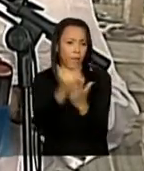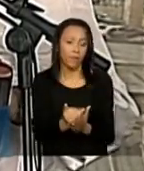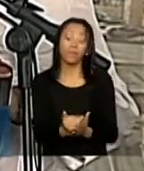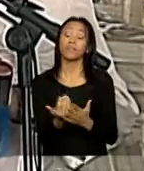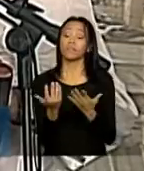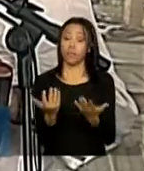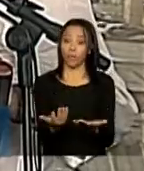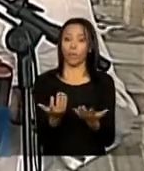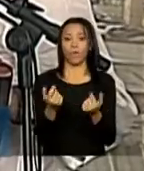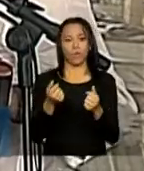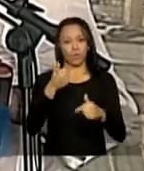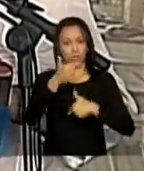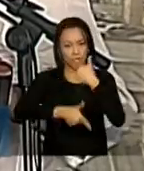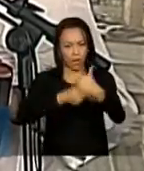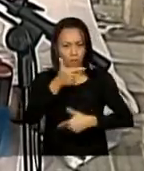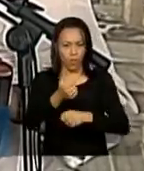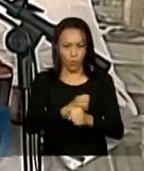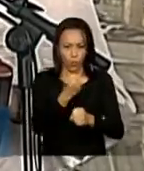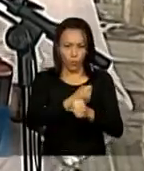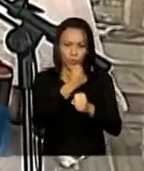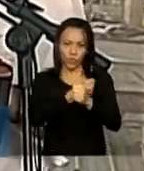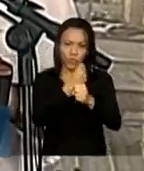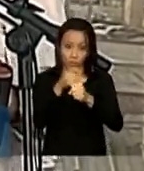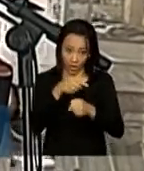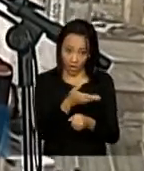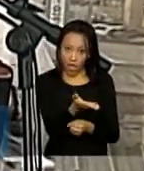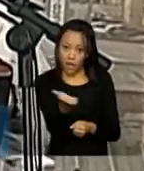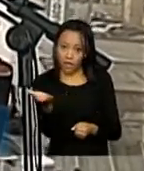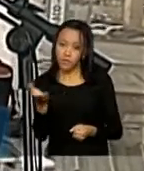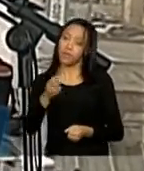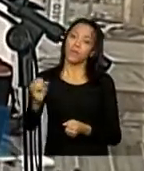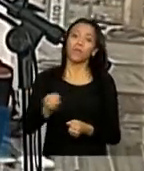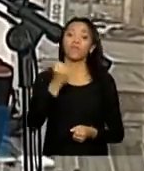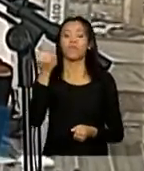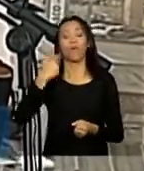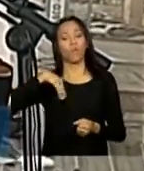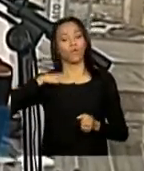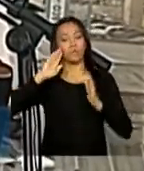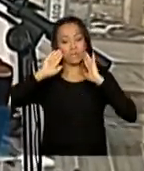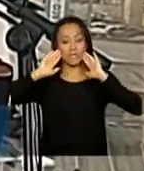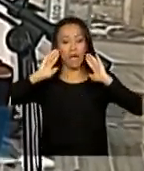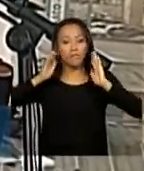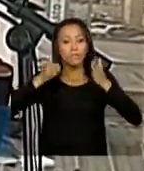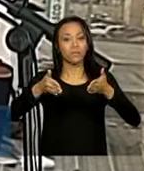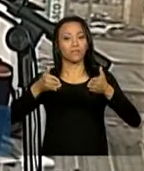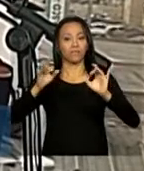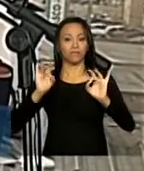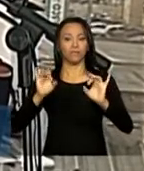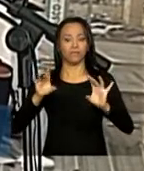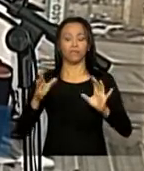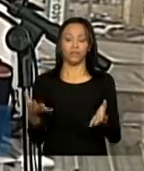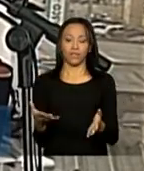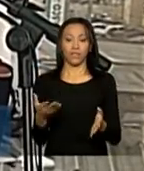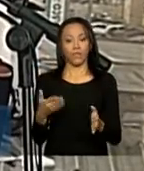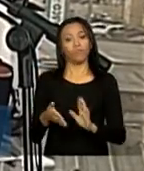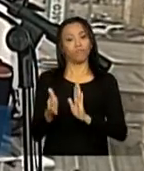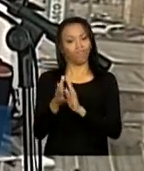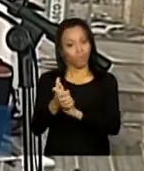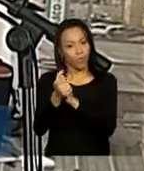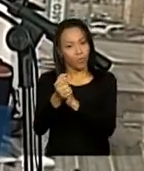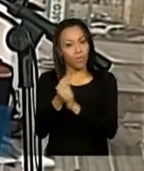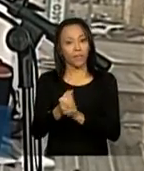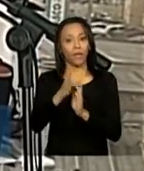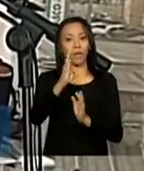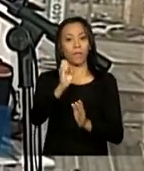seca e essas obras que são fundamentais, é preciso que a gente trate de uma forma diferente. Quero cumprimentar então aqui Bebeto, que é